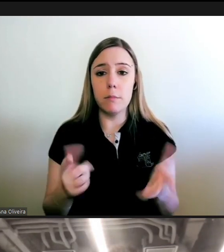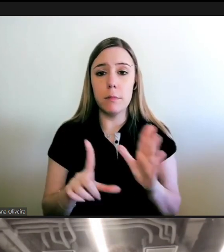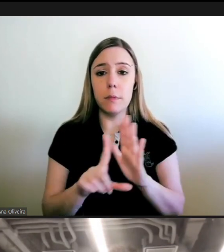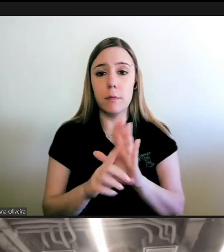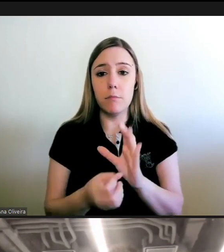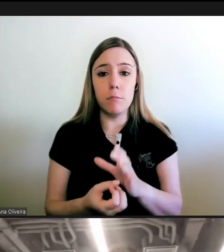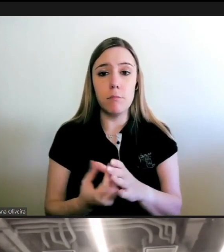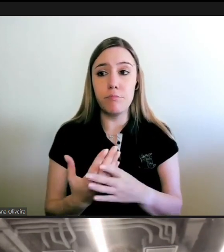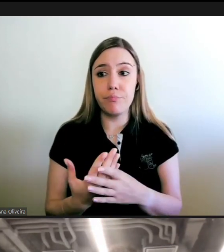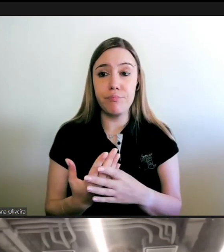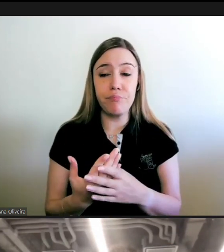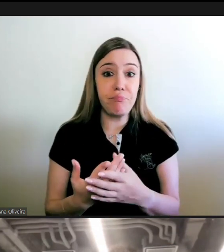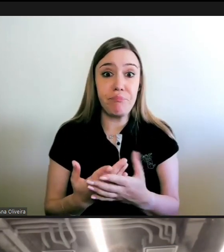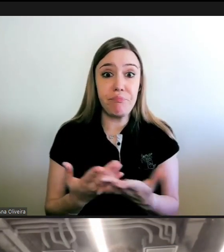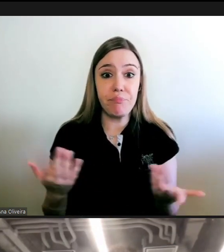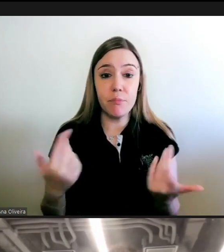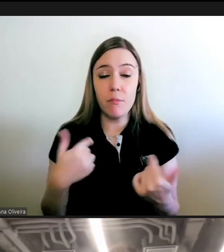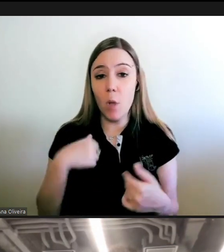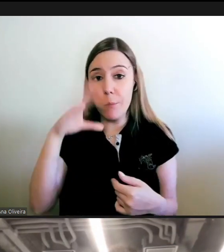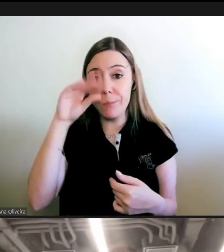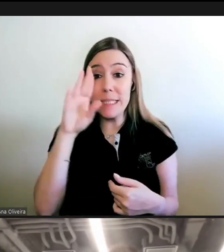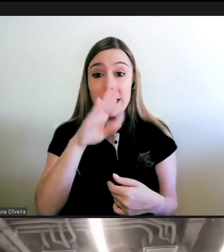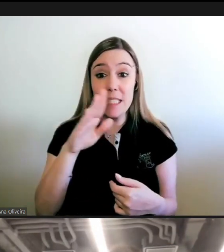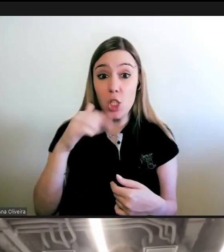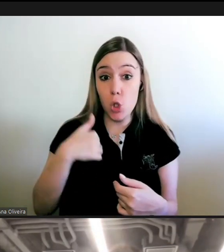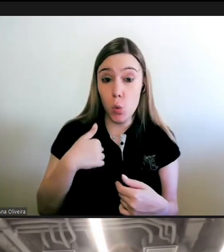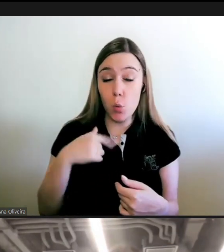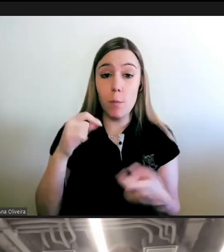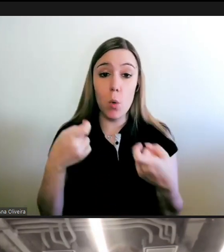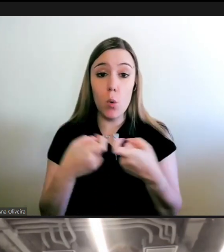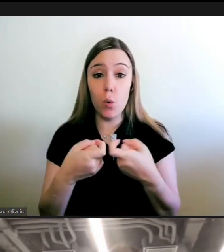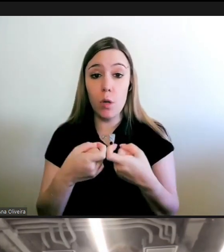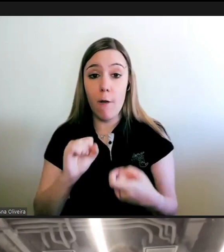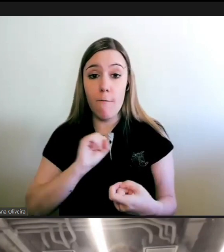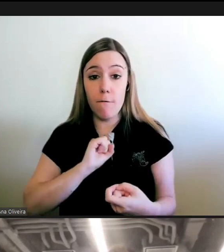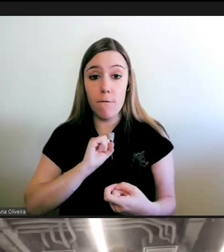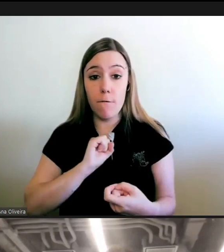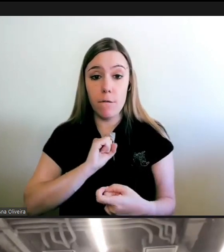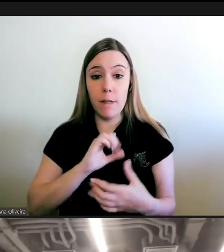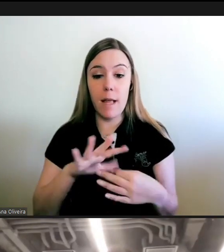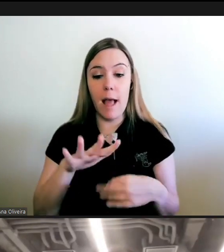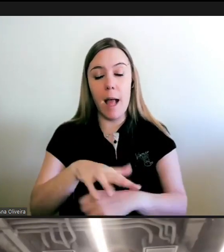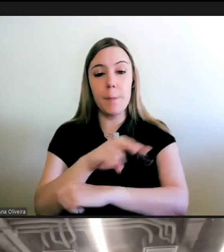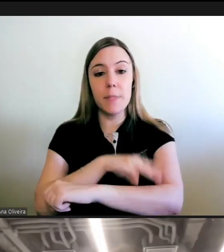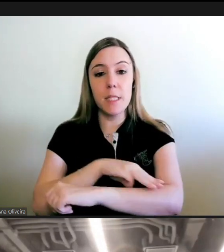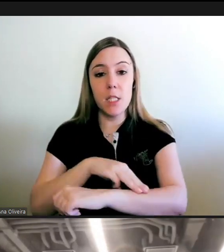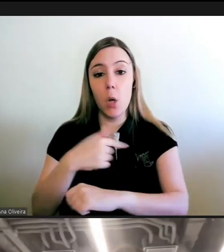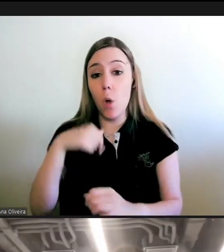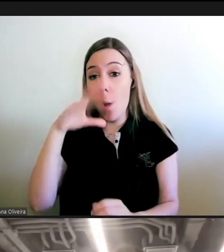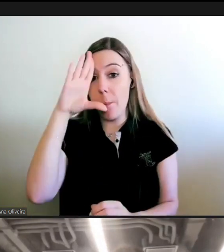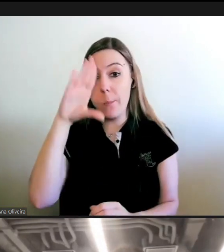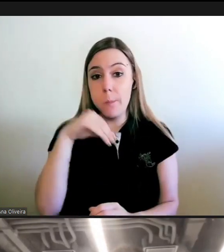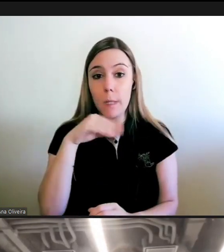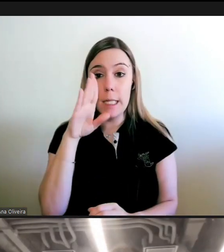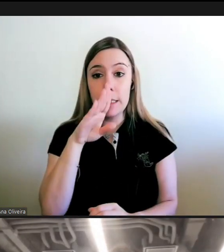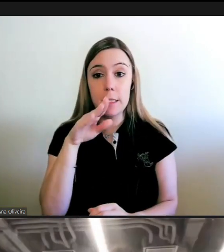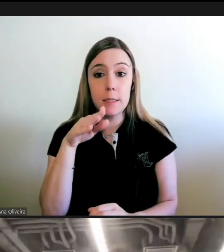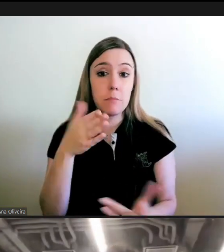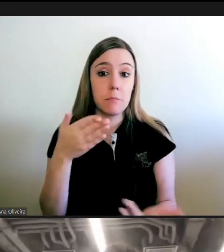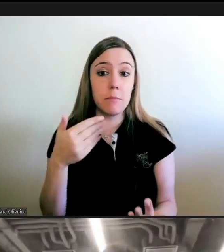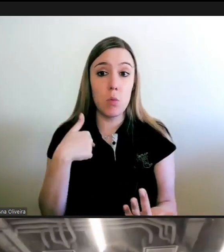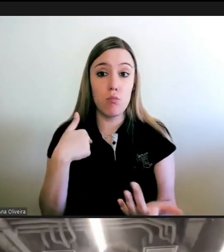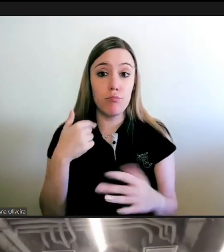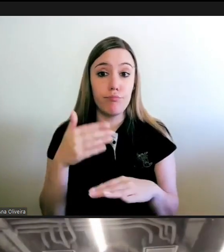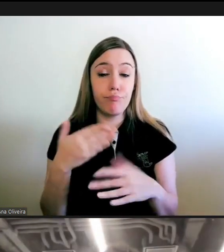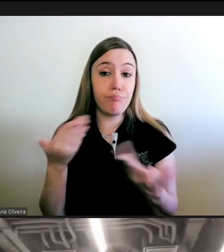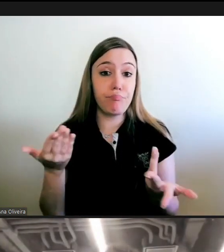sei se eu e boa parte das minhas colegas administradoras teríamos acedido às